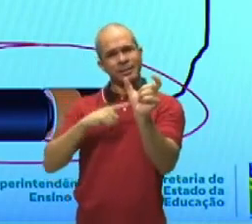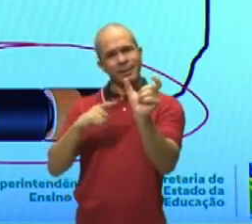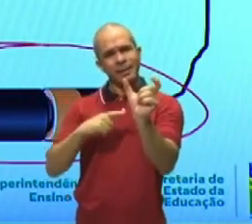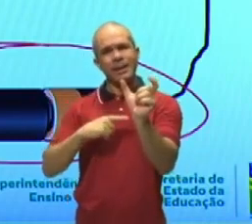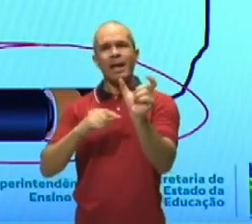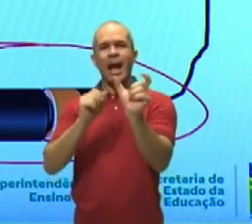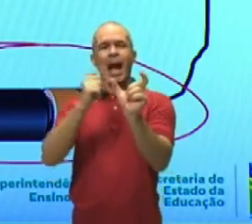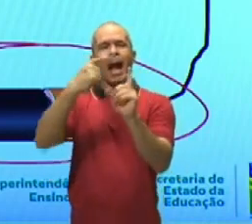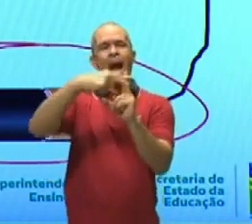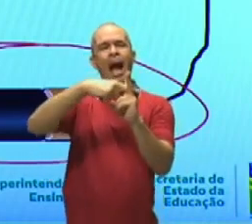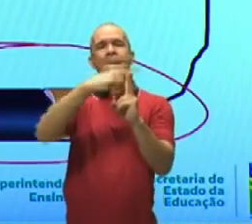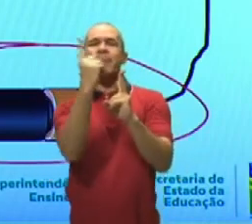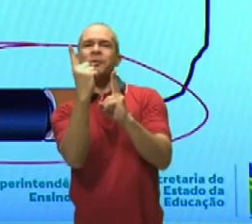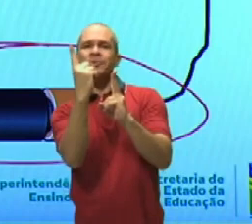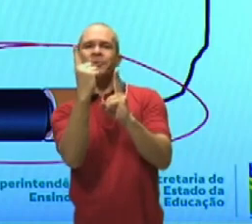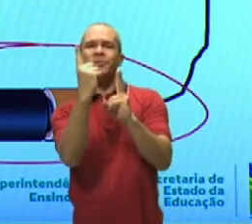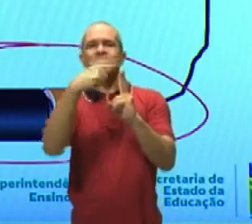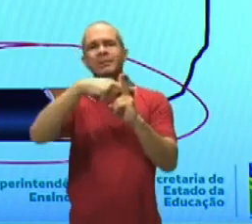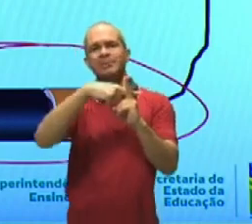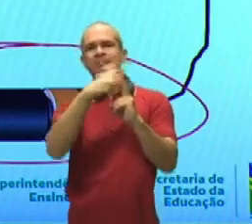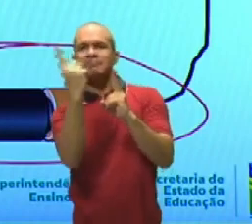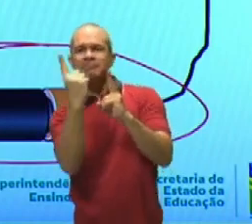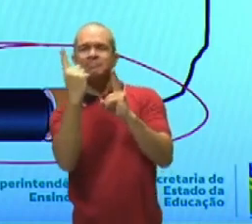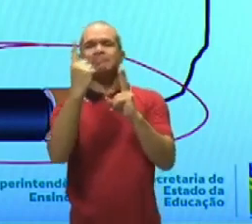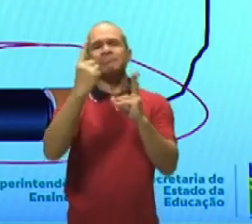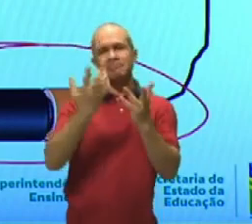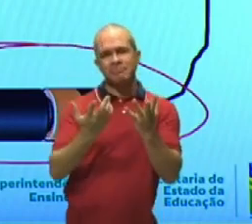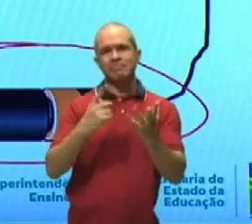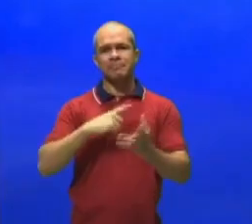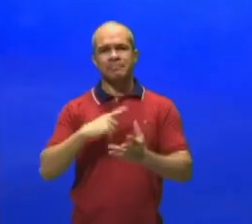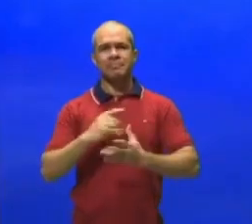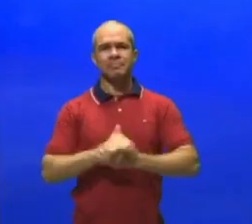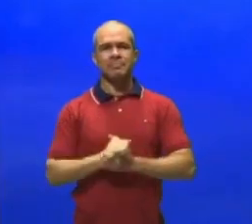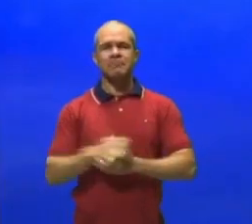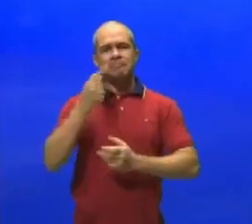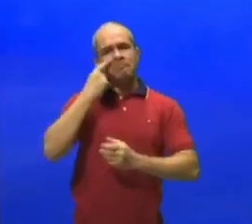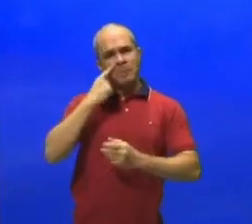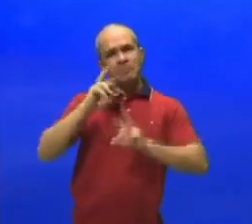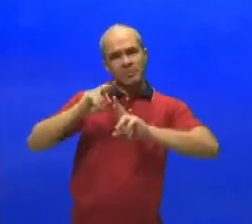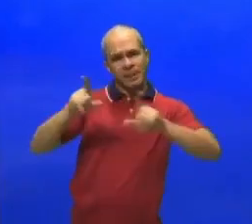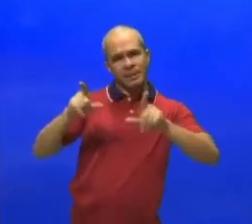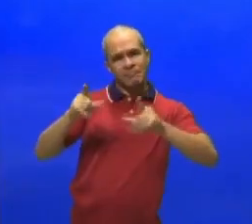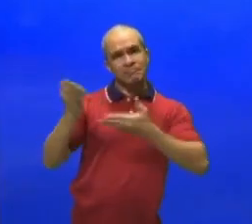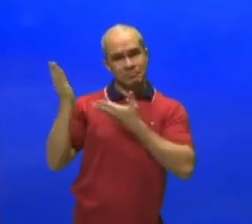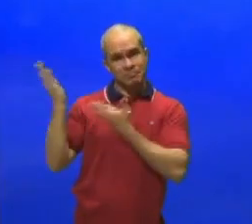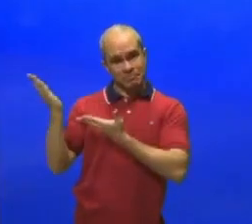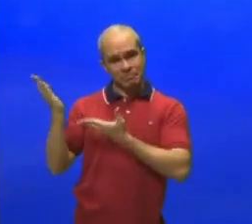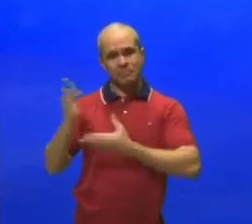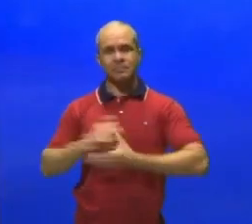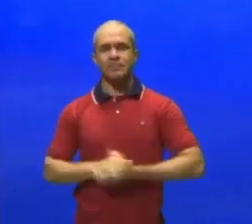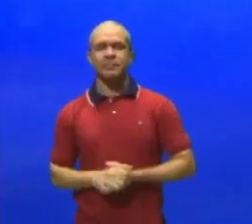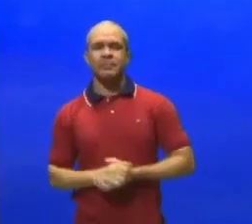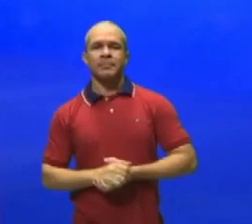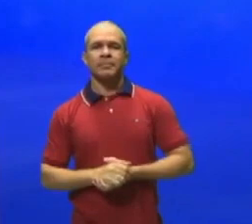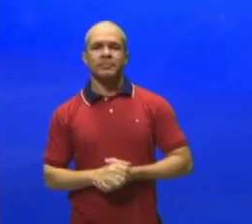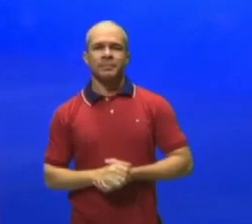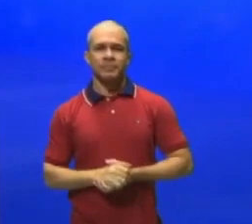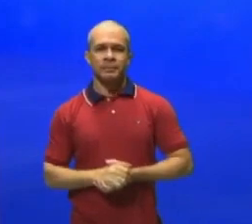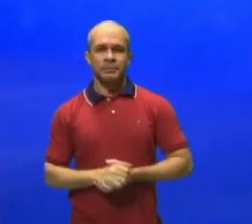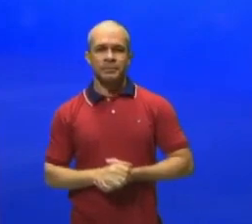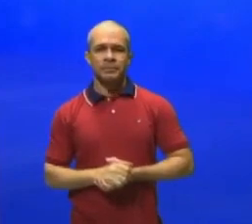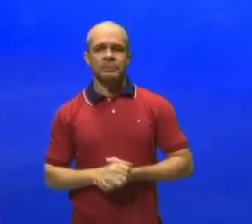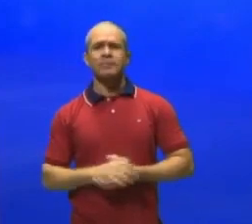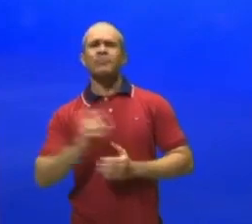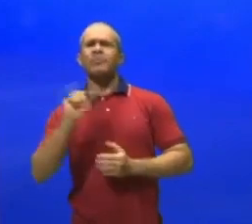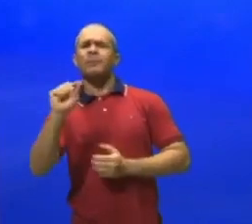com circuito aberto, chave aberta ou interruptor aberto. Fechou? Deu para diferenciar isso aí? Beleza. Então, olha só,